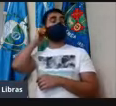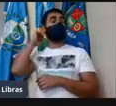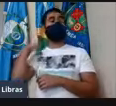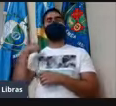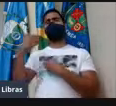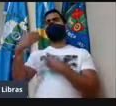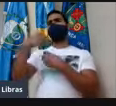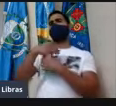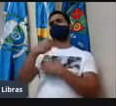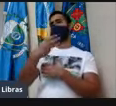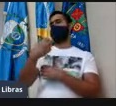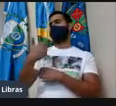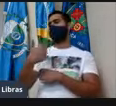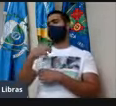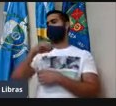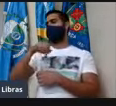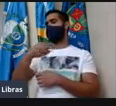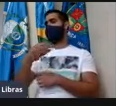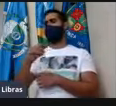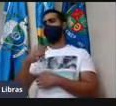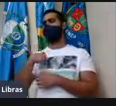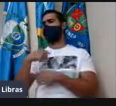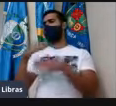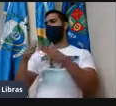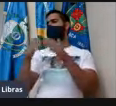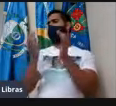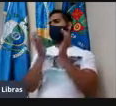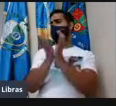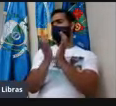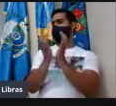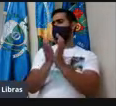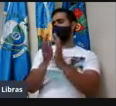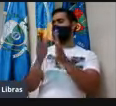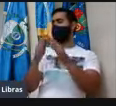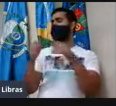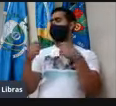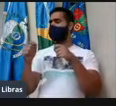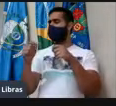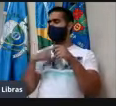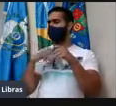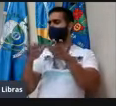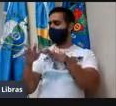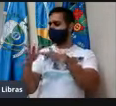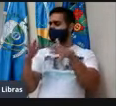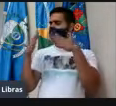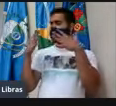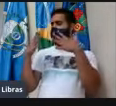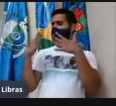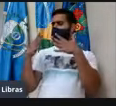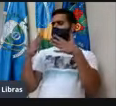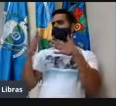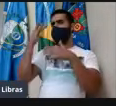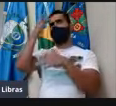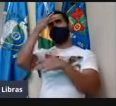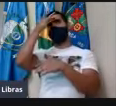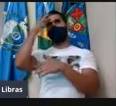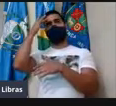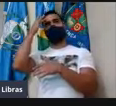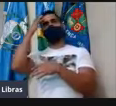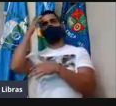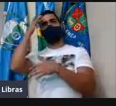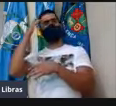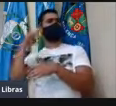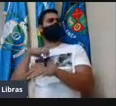que eu reuni a minha equipe, eu pedi que tivesse toda a atenção com o servidor.